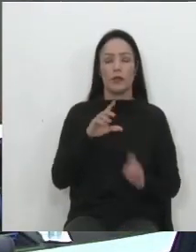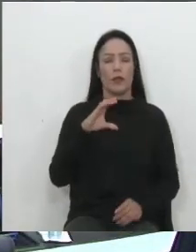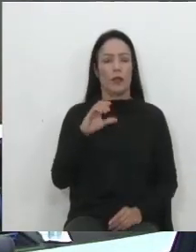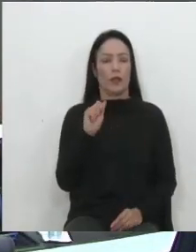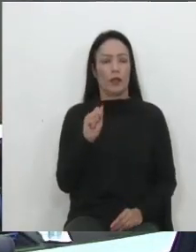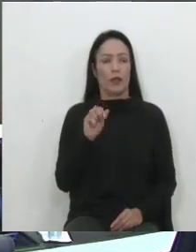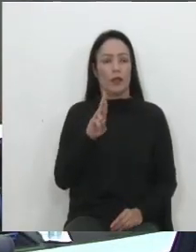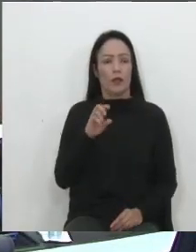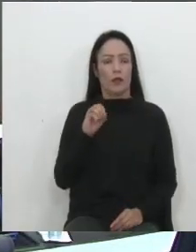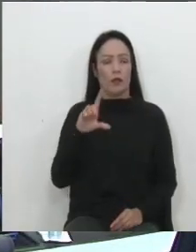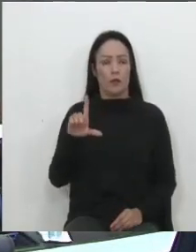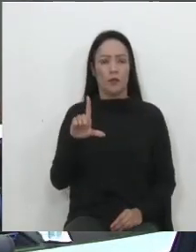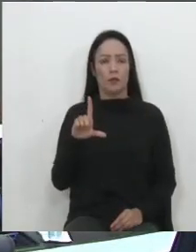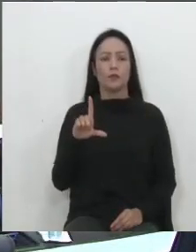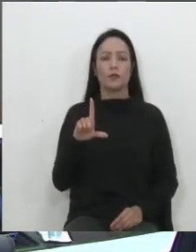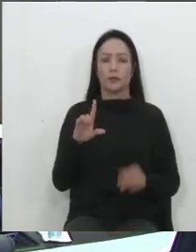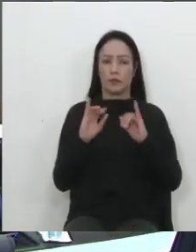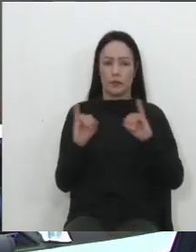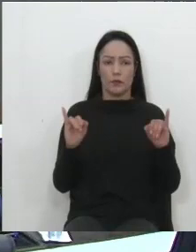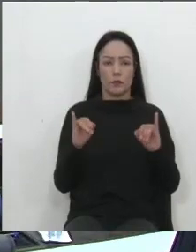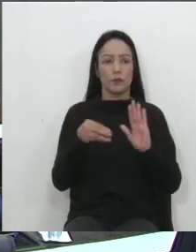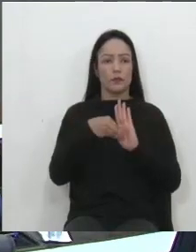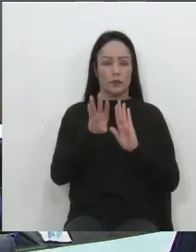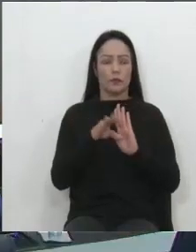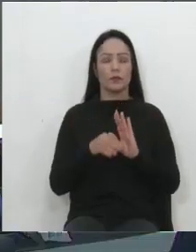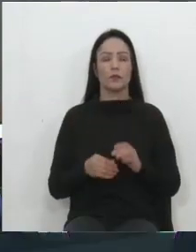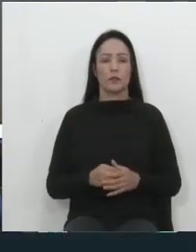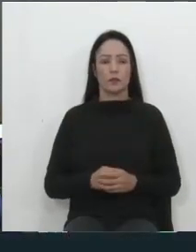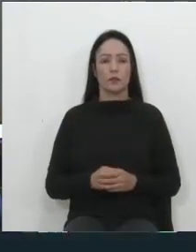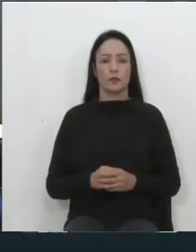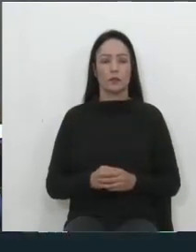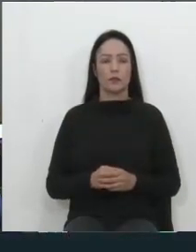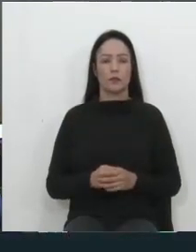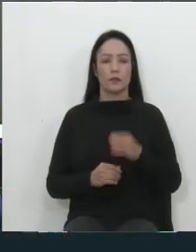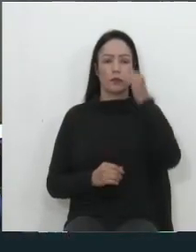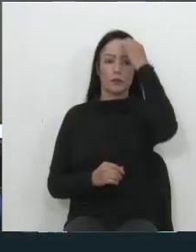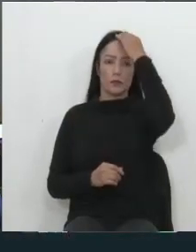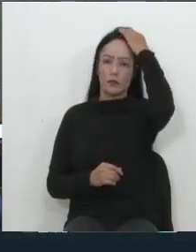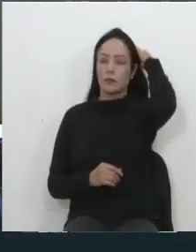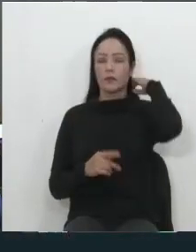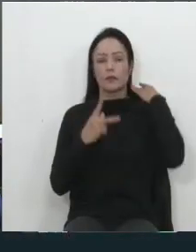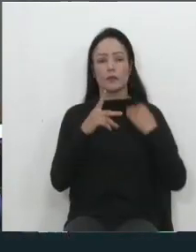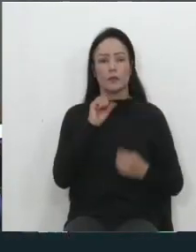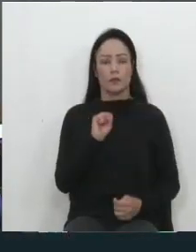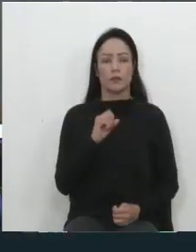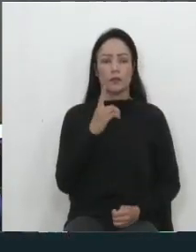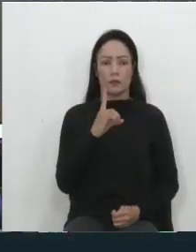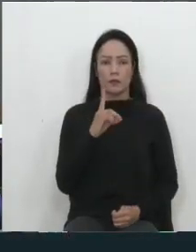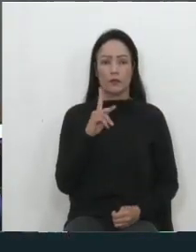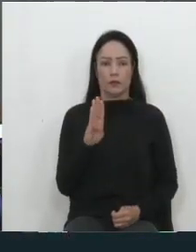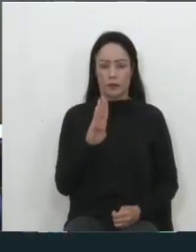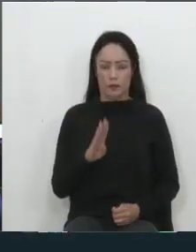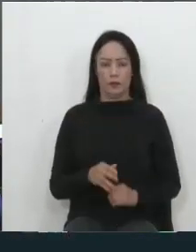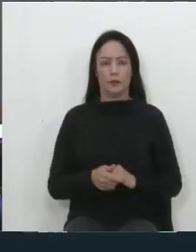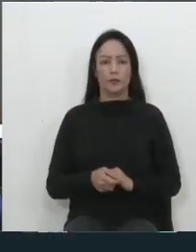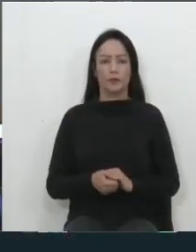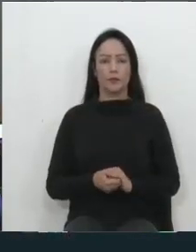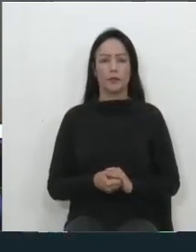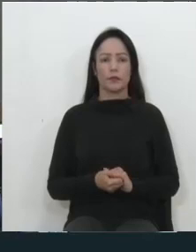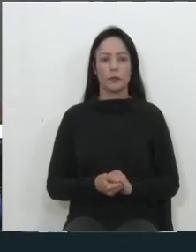PSDB. Registrado a indicação da vereadora Carol Ribeiro pelo PSDB.